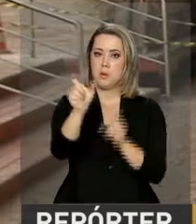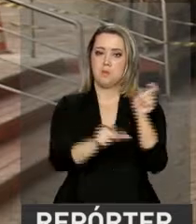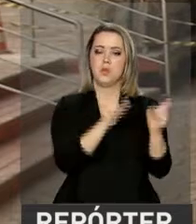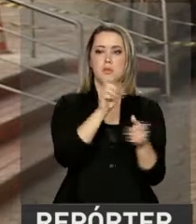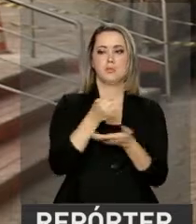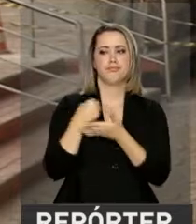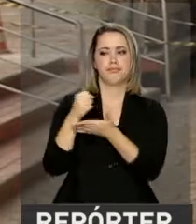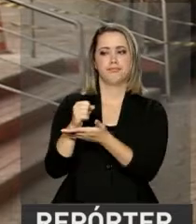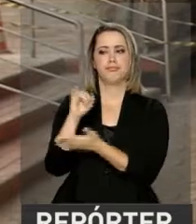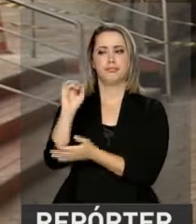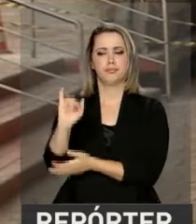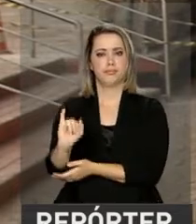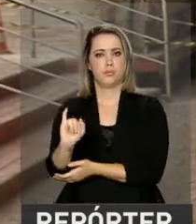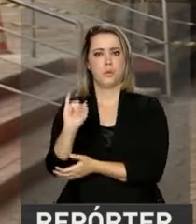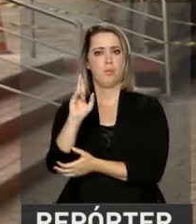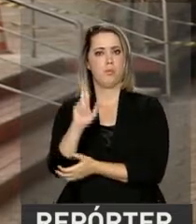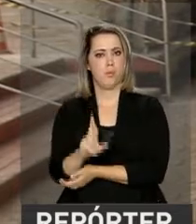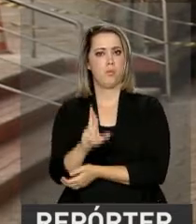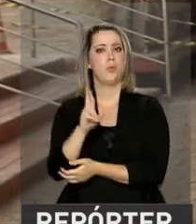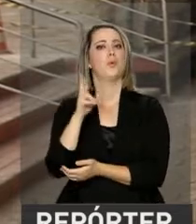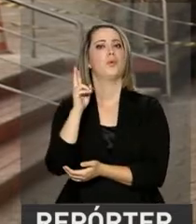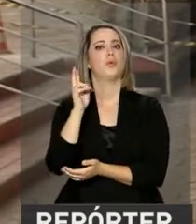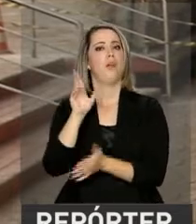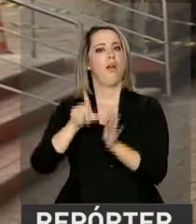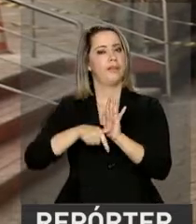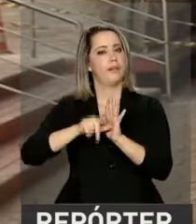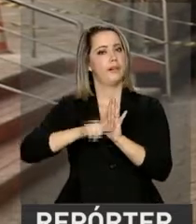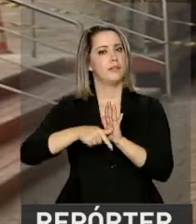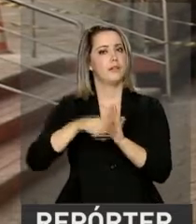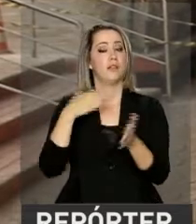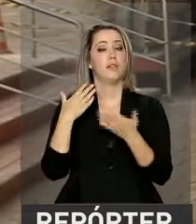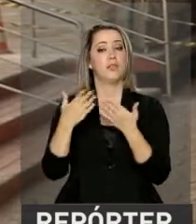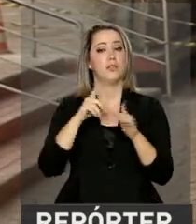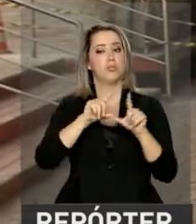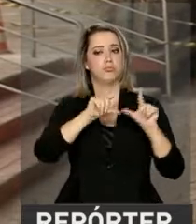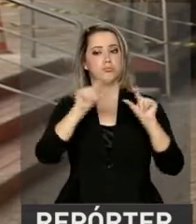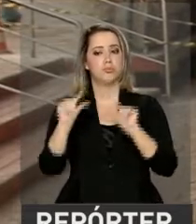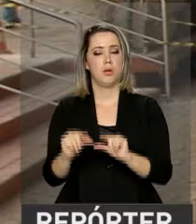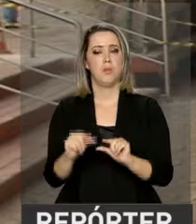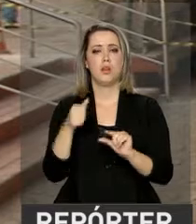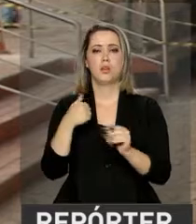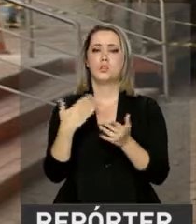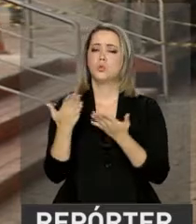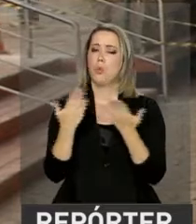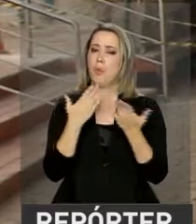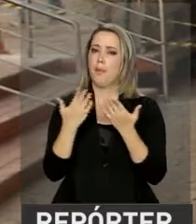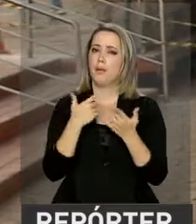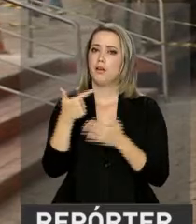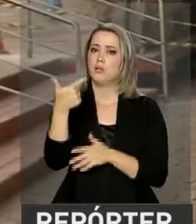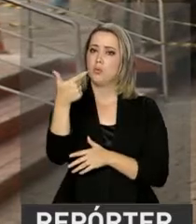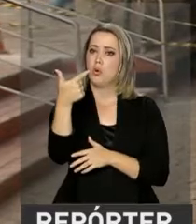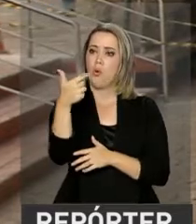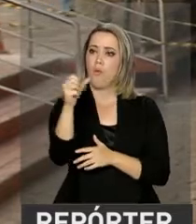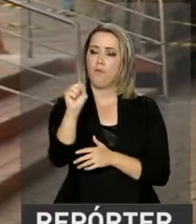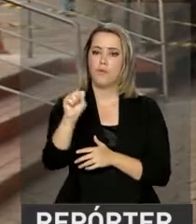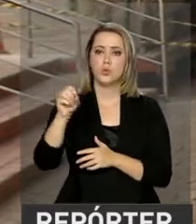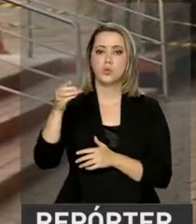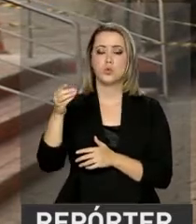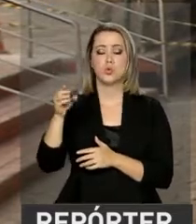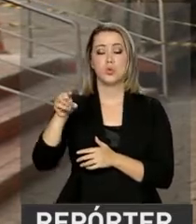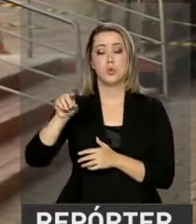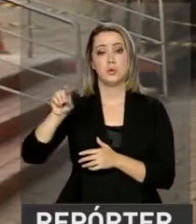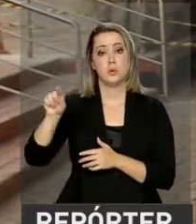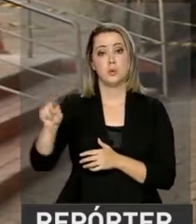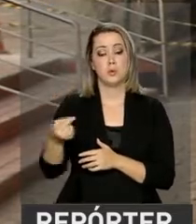do imposto de renda com atraso o número é baixo se comparado com os mais de 28 milhões e meio de brasileiros que